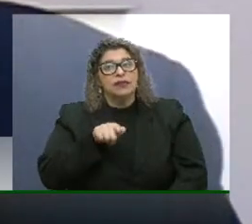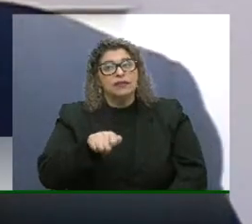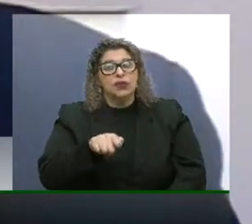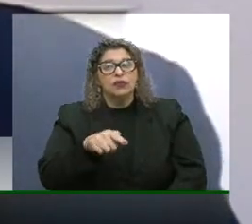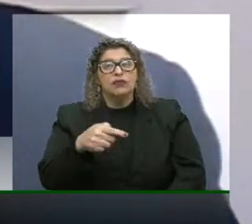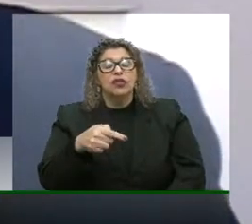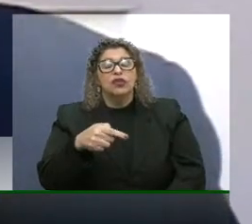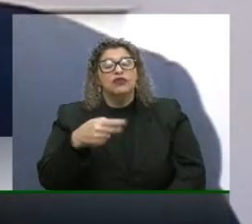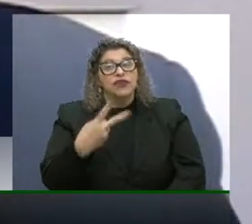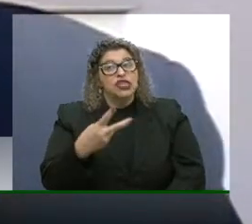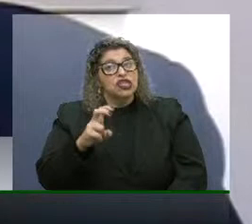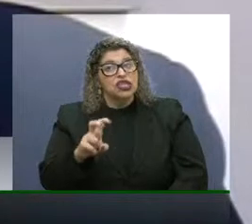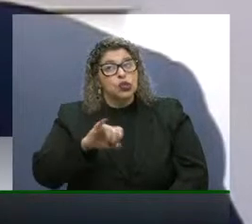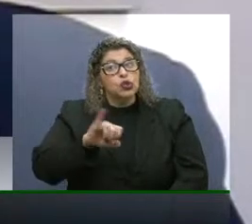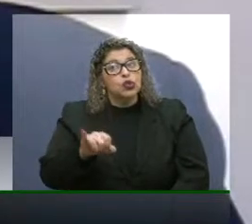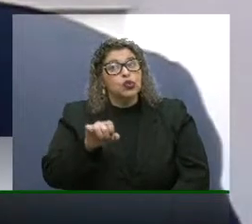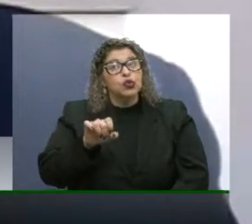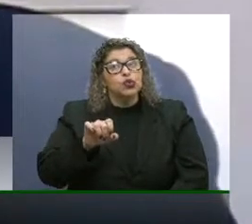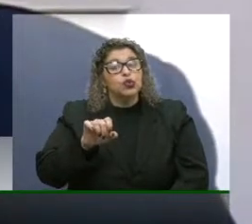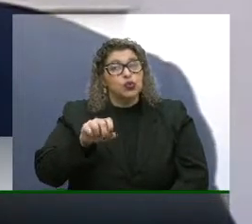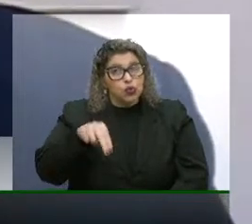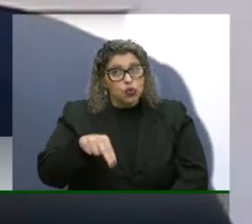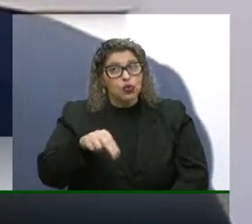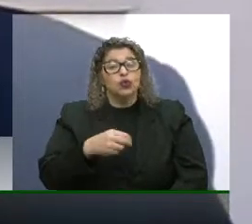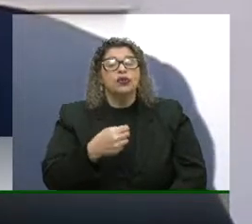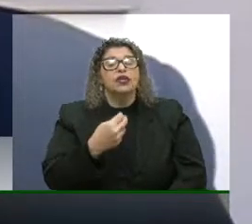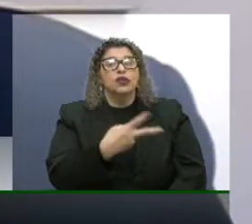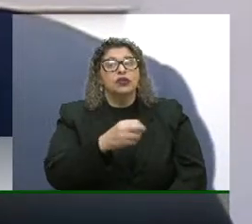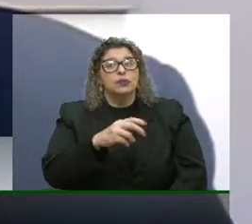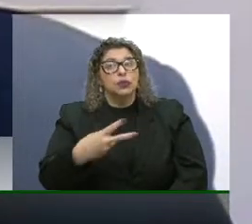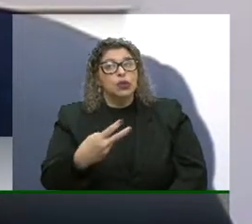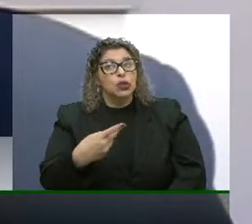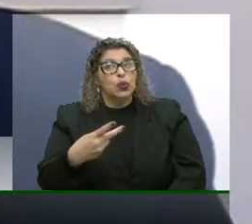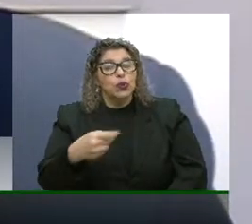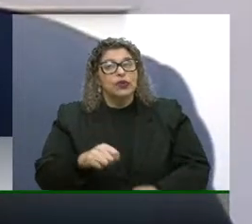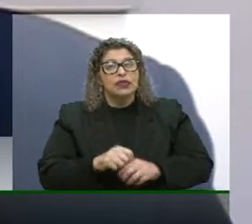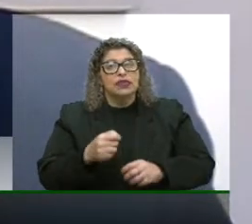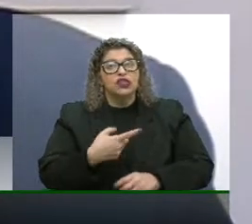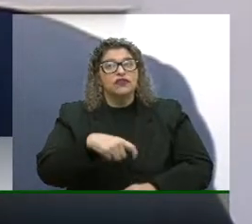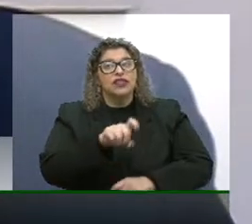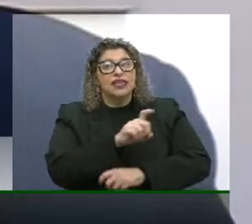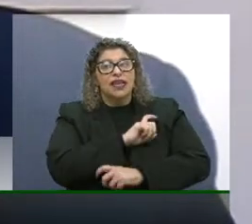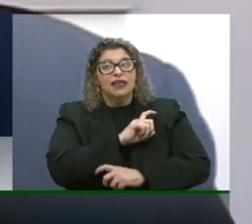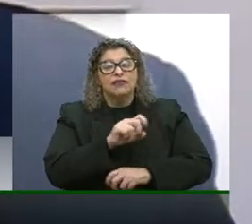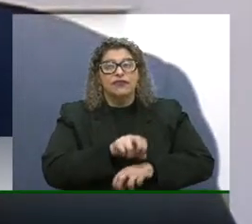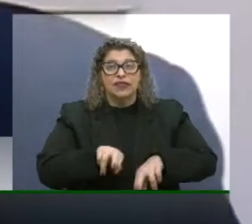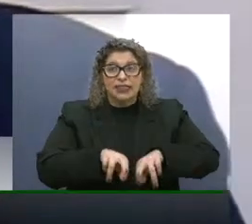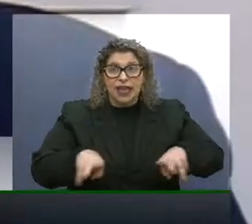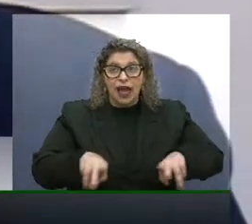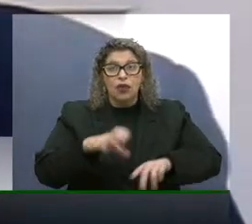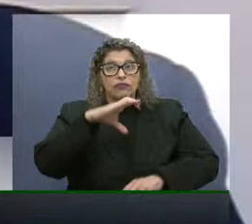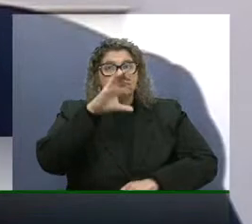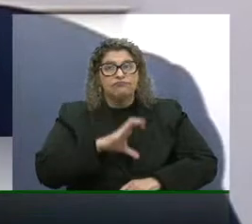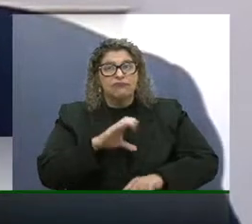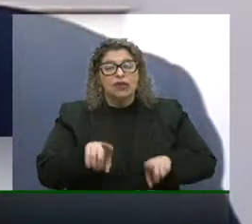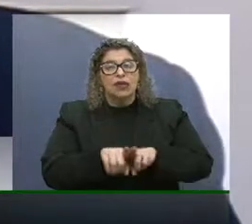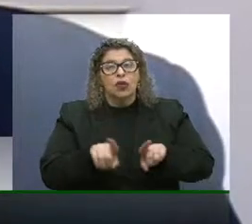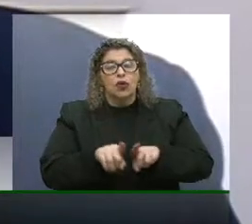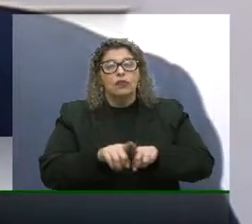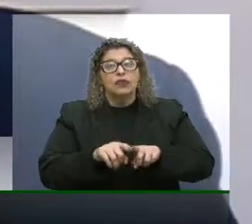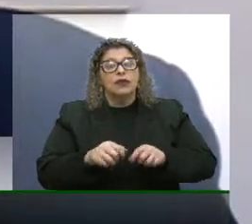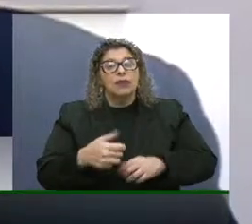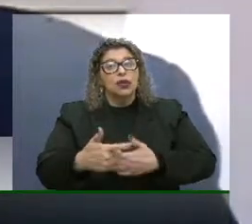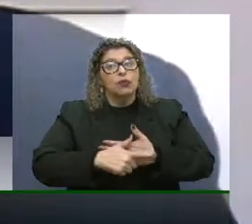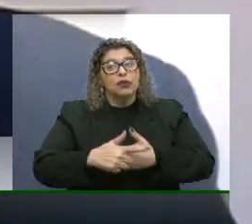25 de junho, de 2012, que institui o Sistema Estadual de Cidadania Fiscal e o Programa de Cidadania Fiscal, bem como autoriza o Poder